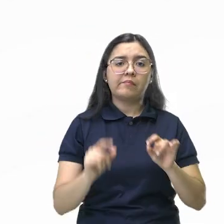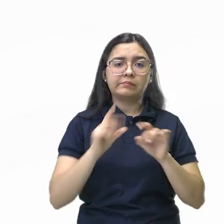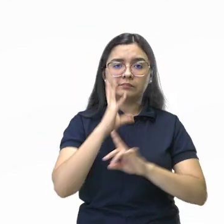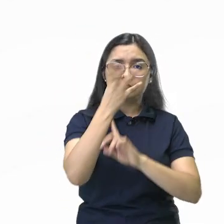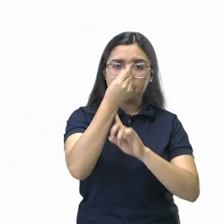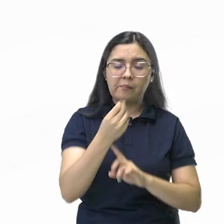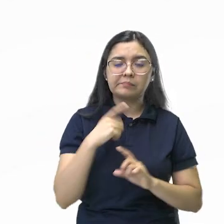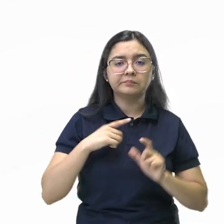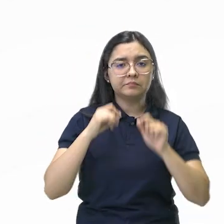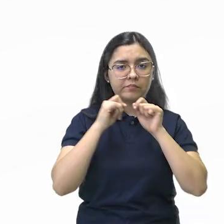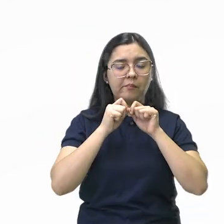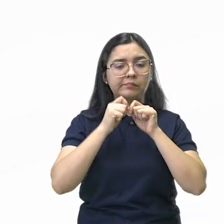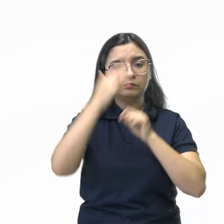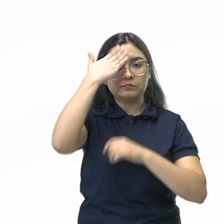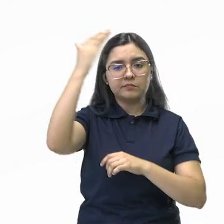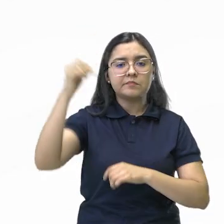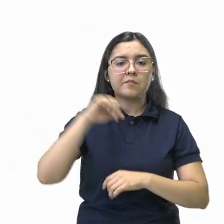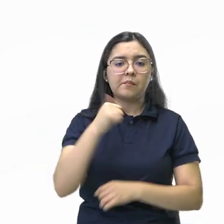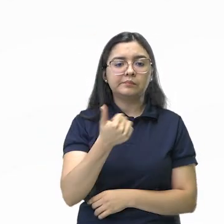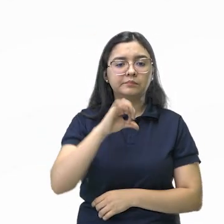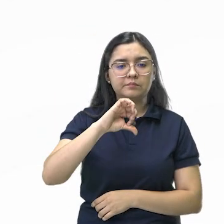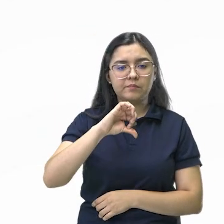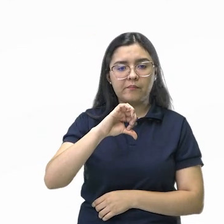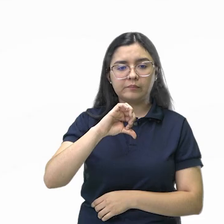ganhar visibilidade a partir de